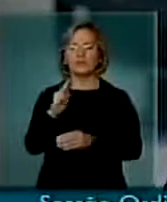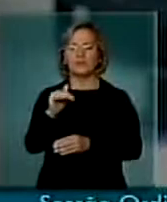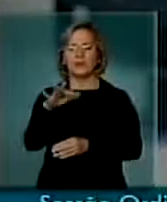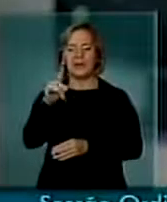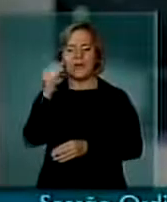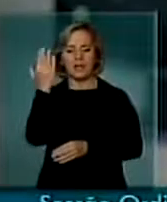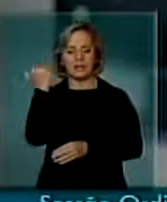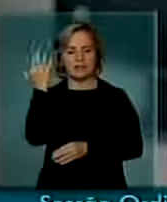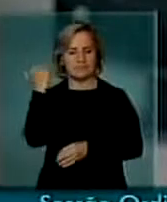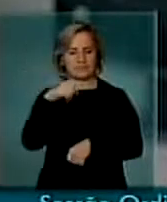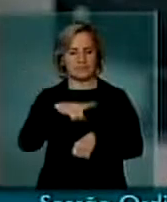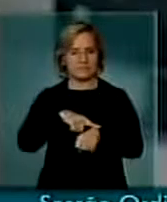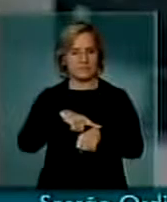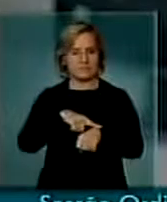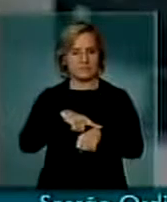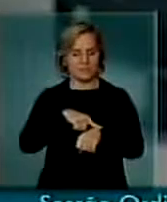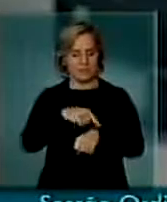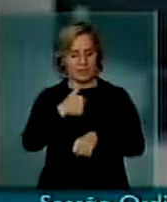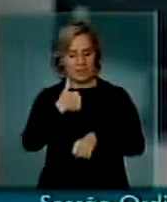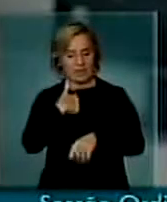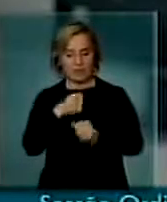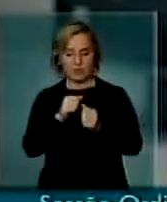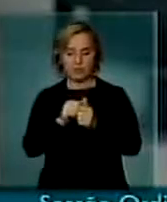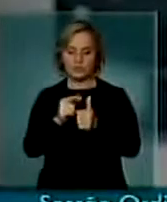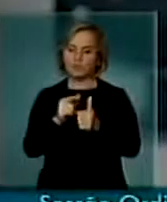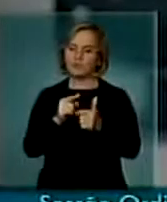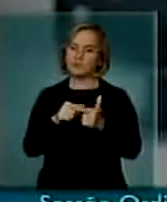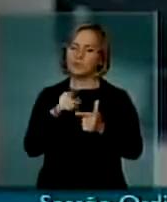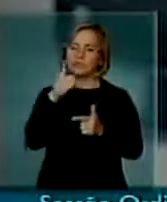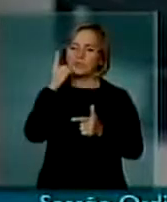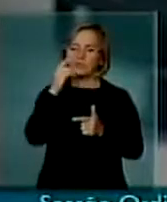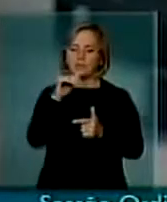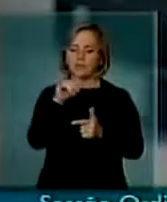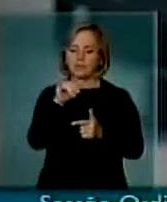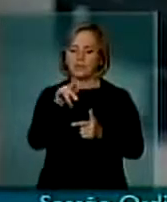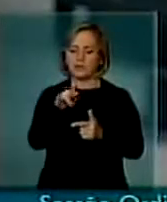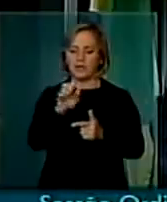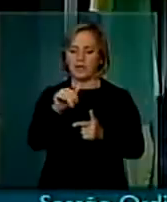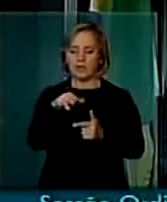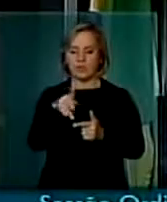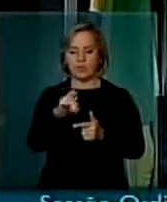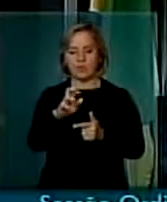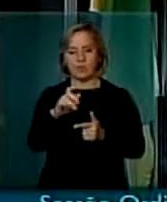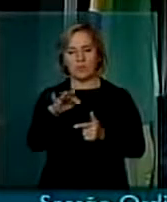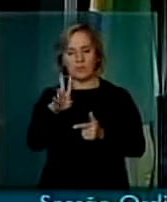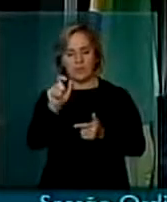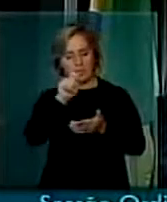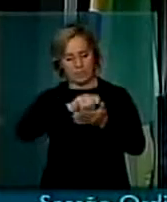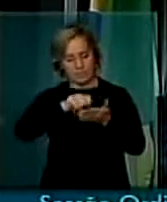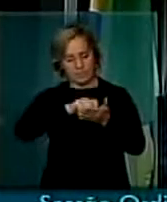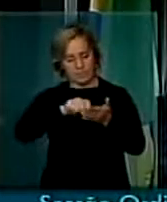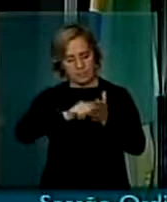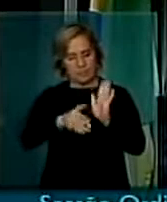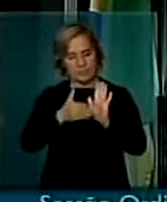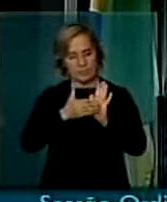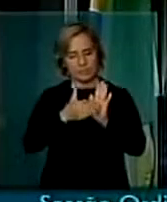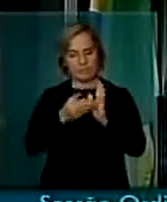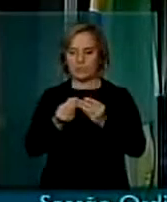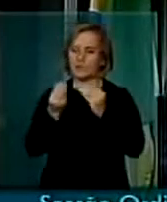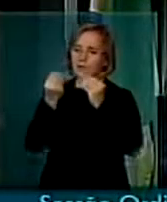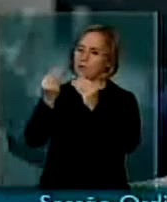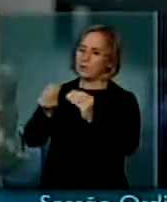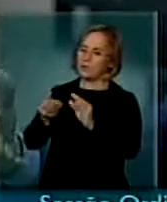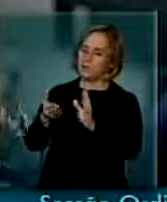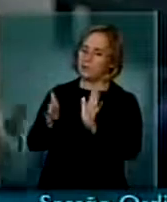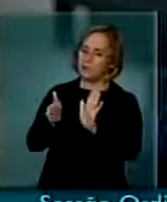oportunidade. Eu e o deputado Ibsen Pinheiro redigimos a proposta, submetemos à votação da bancada,